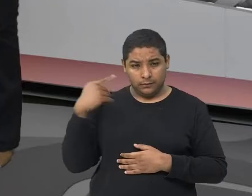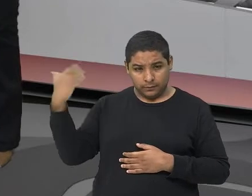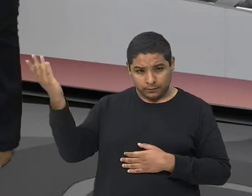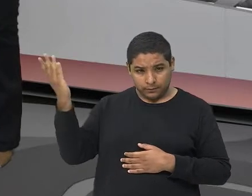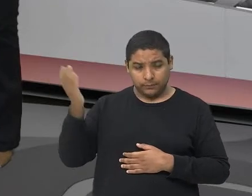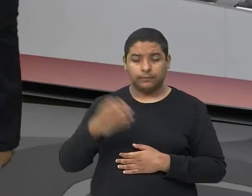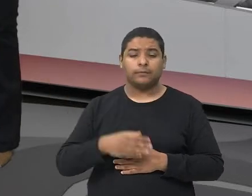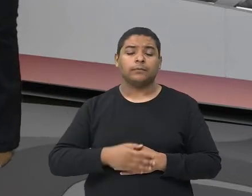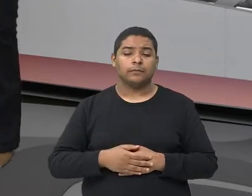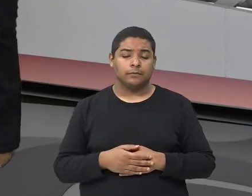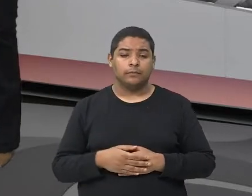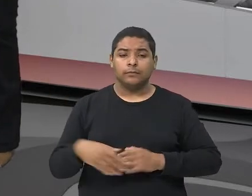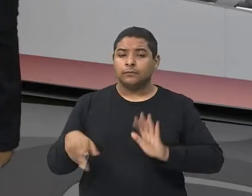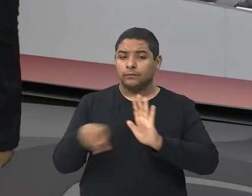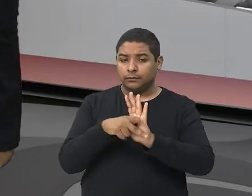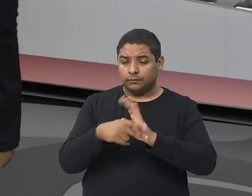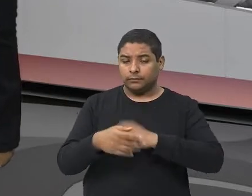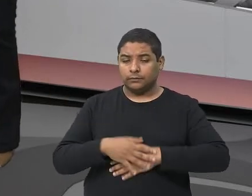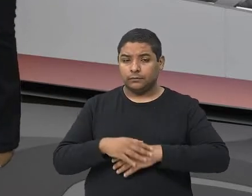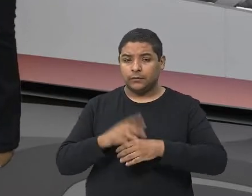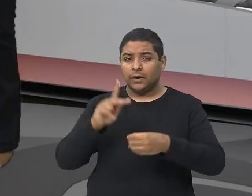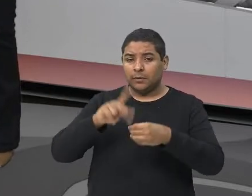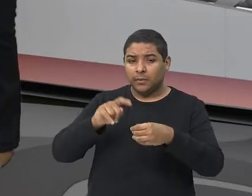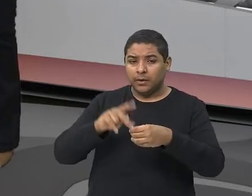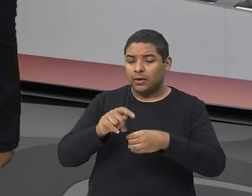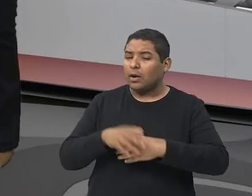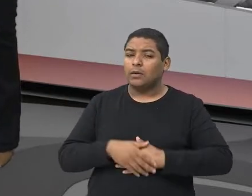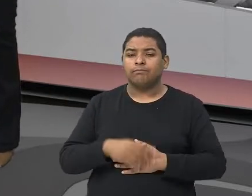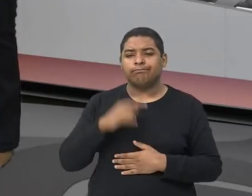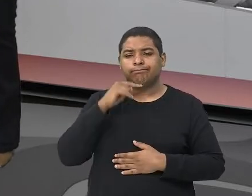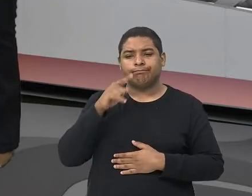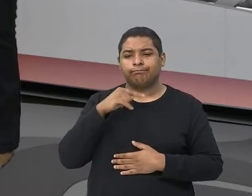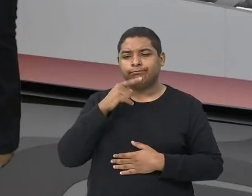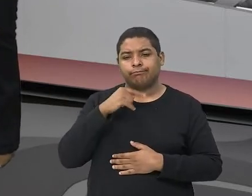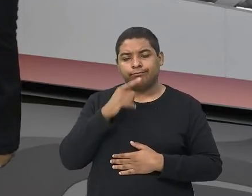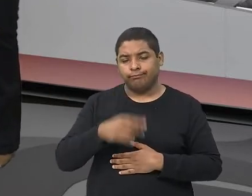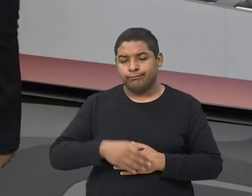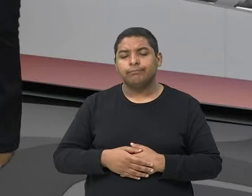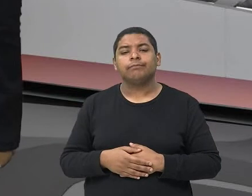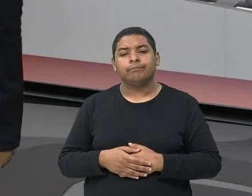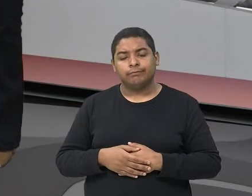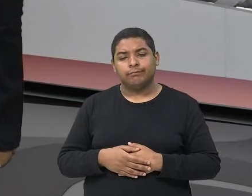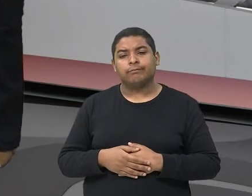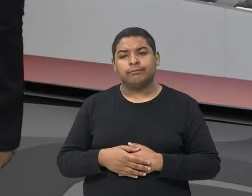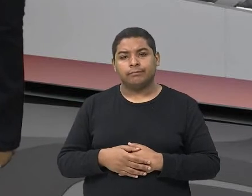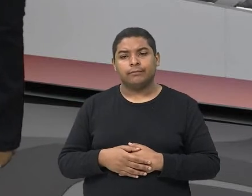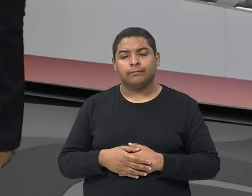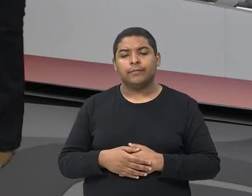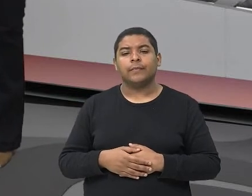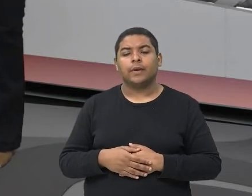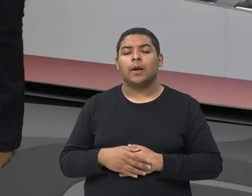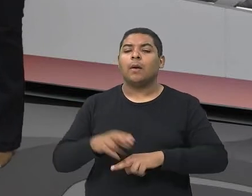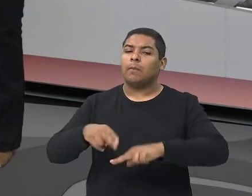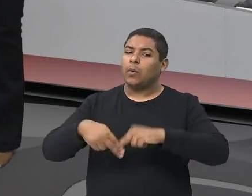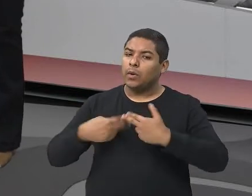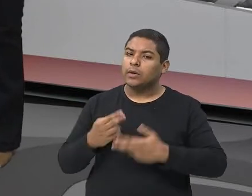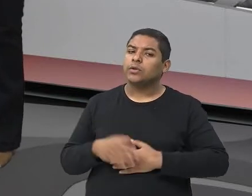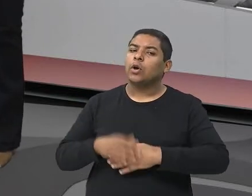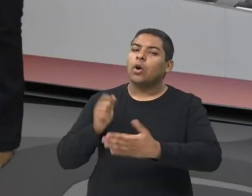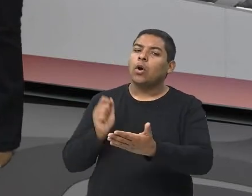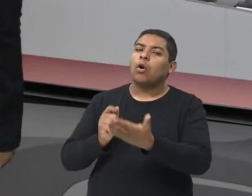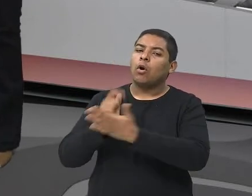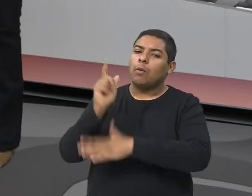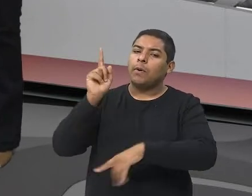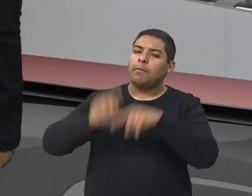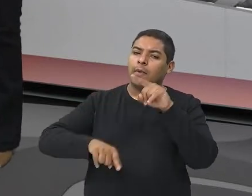de petróleo ainda vai ser insuficiente, tá? Então, eles acabam aí importando o produto